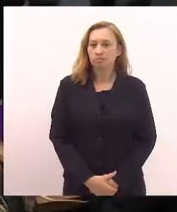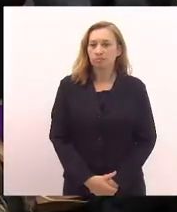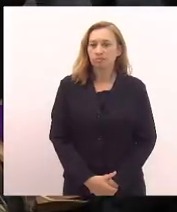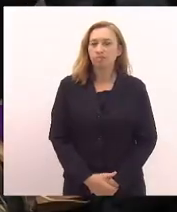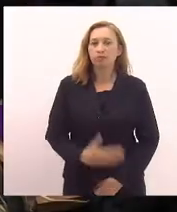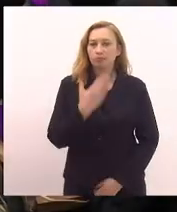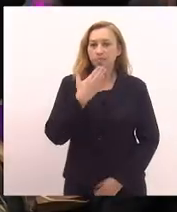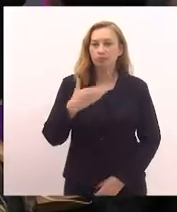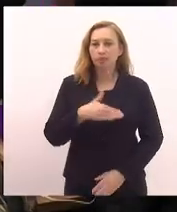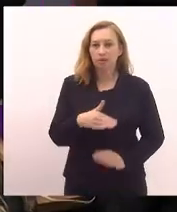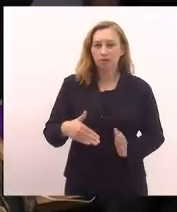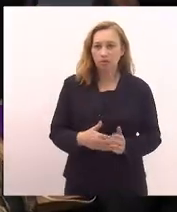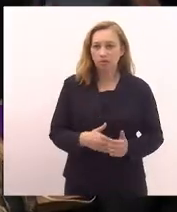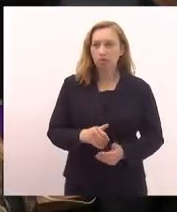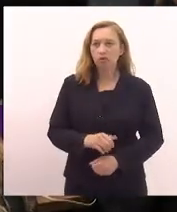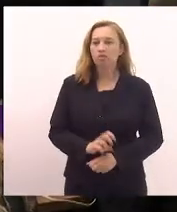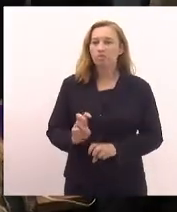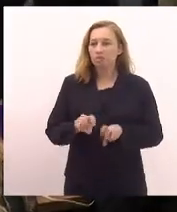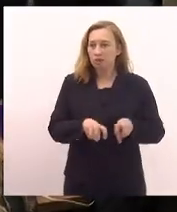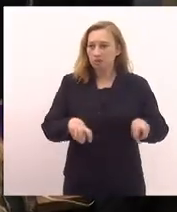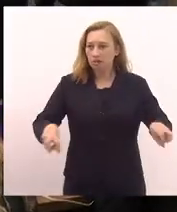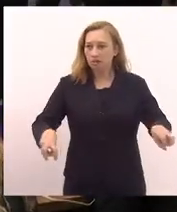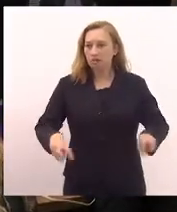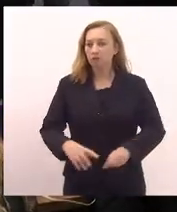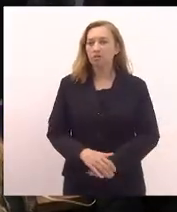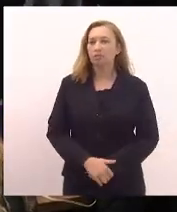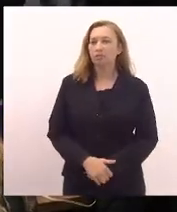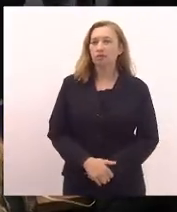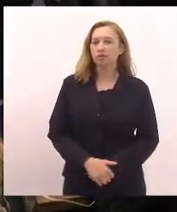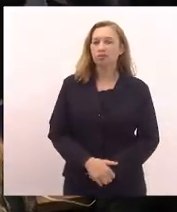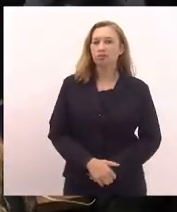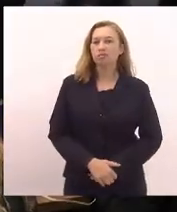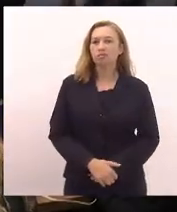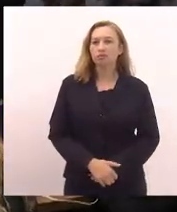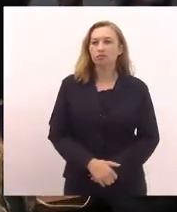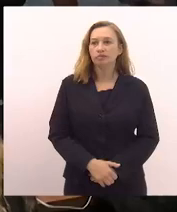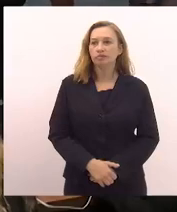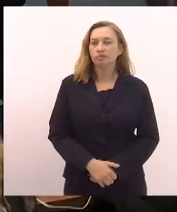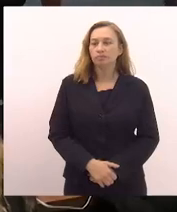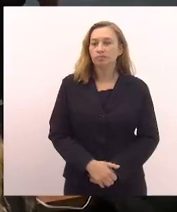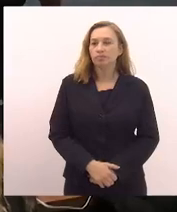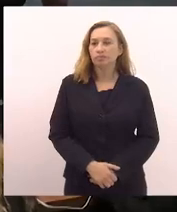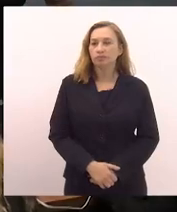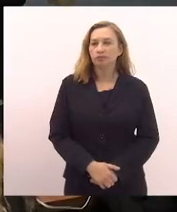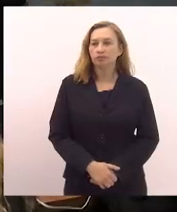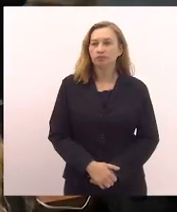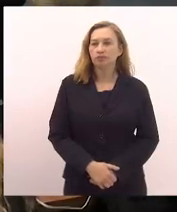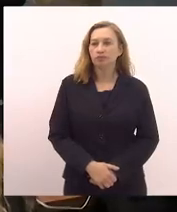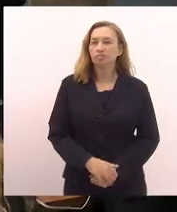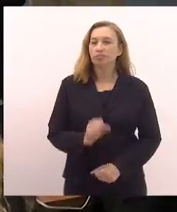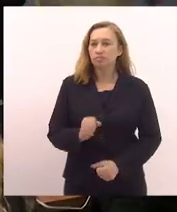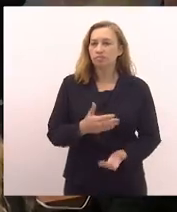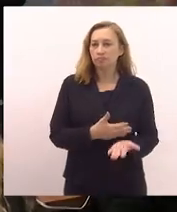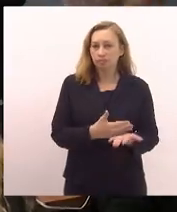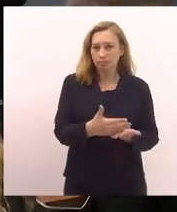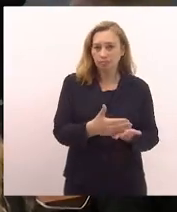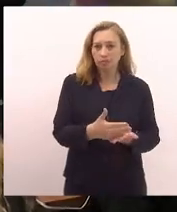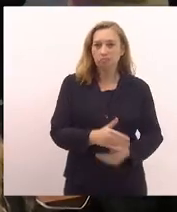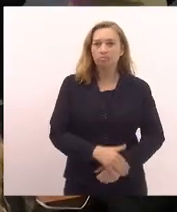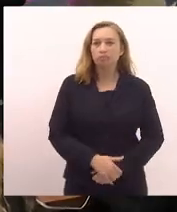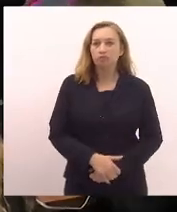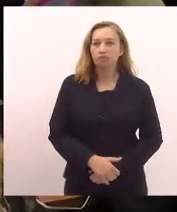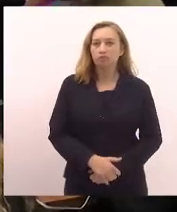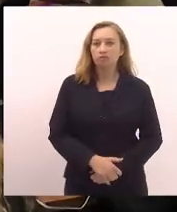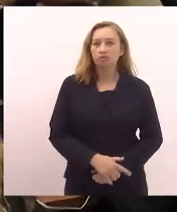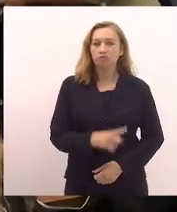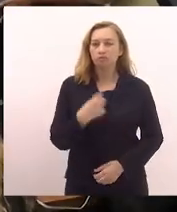gostaria de pedir a todos para se assentarem, tomarem seus assentos, seus lugares, para que a gente possa dar início à